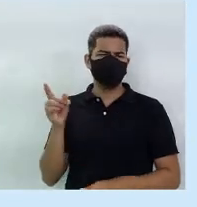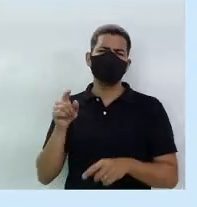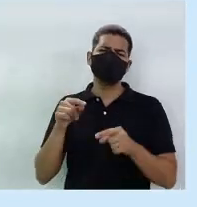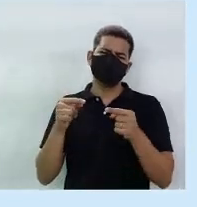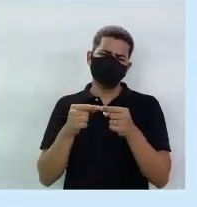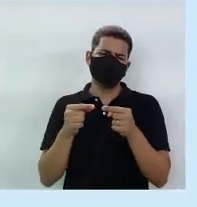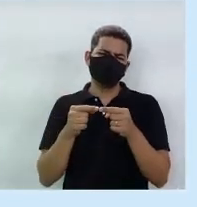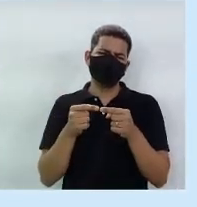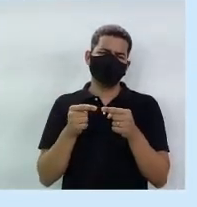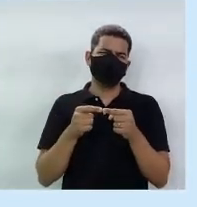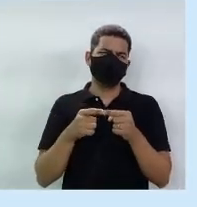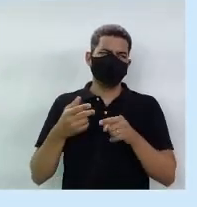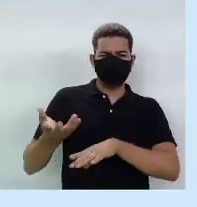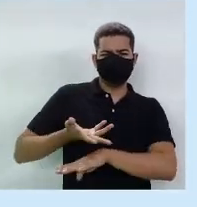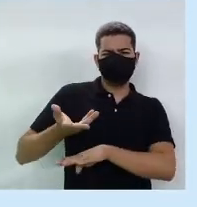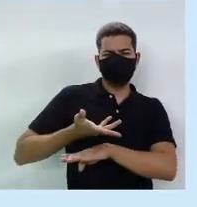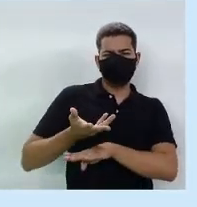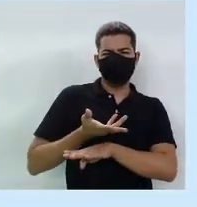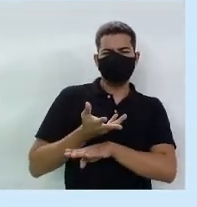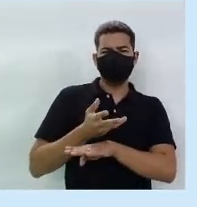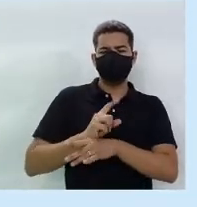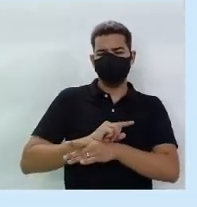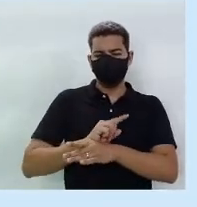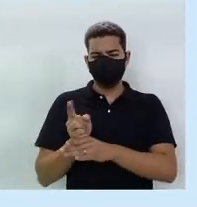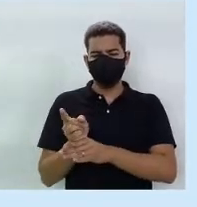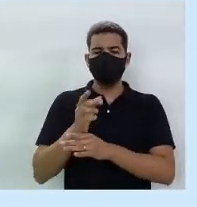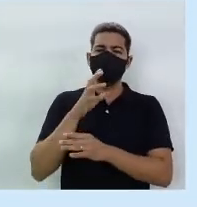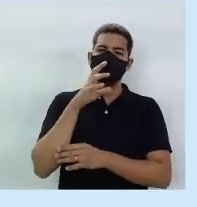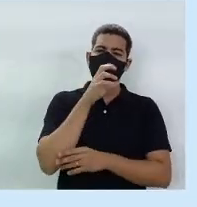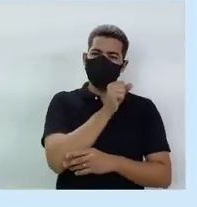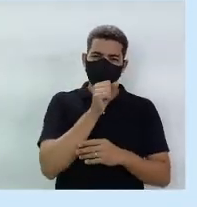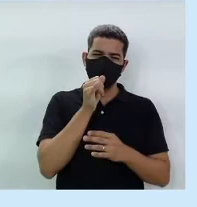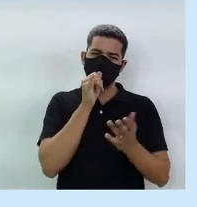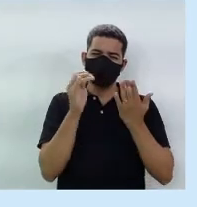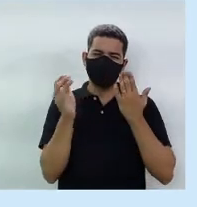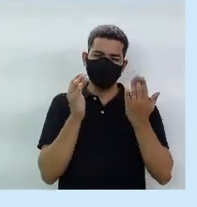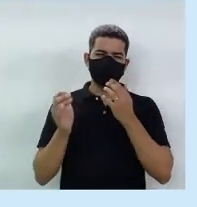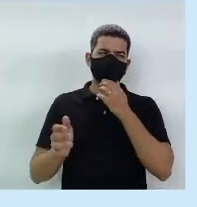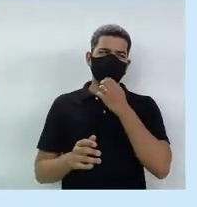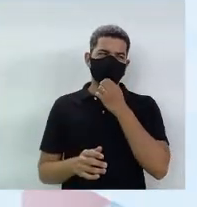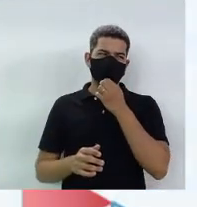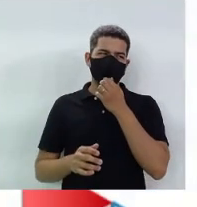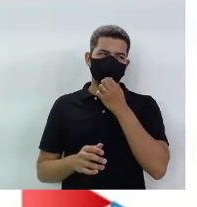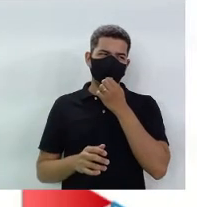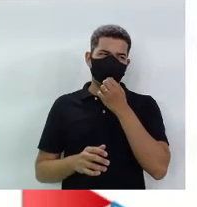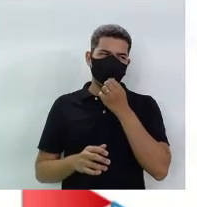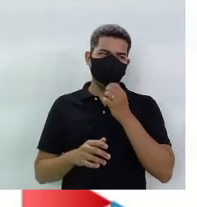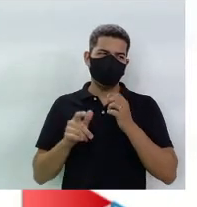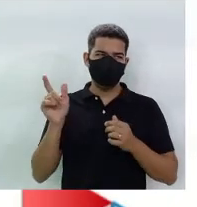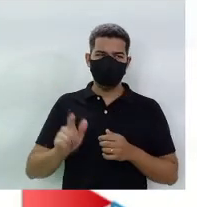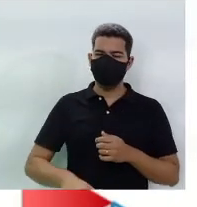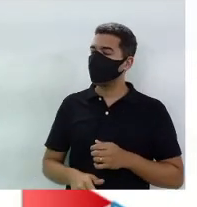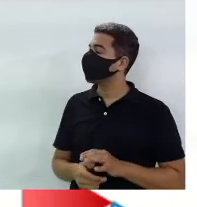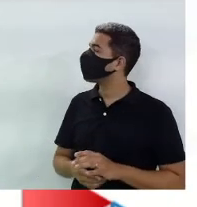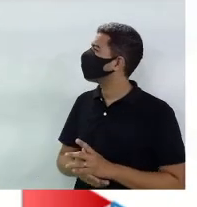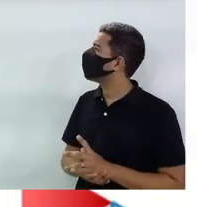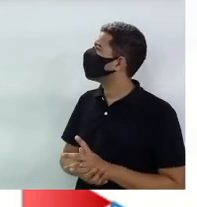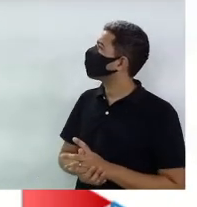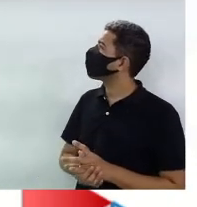sentido real. Conotar, sentido figurado. E aqui eu trago para vocês, olhem aqui, olhem